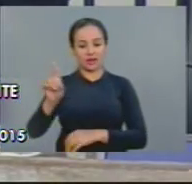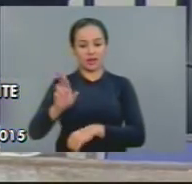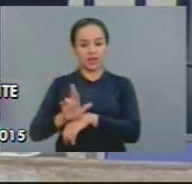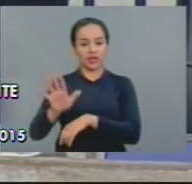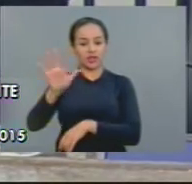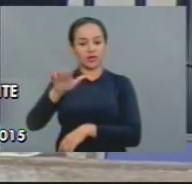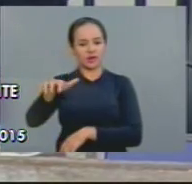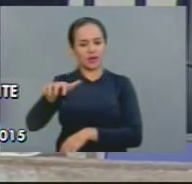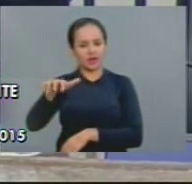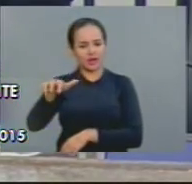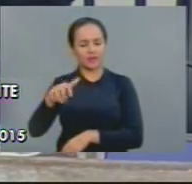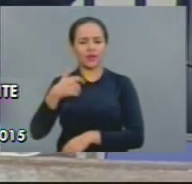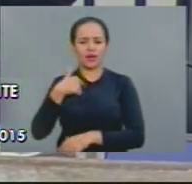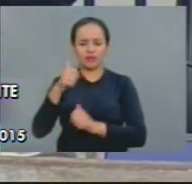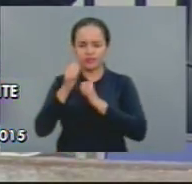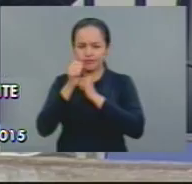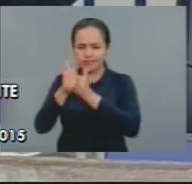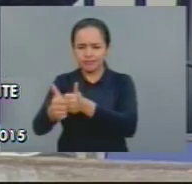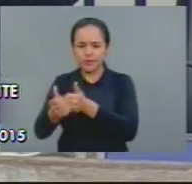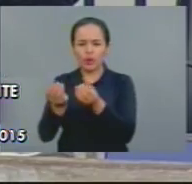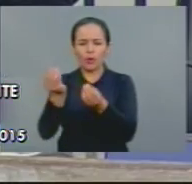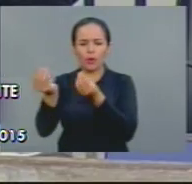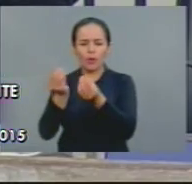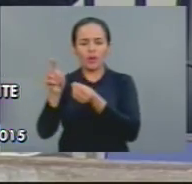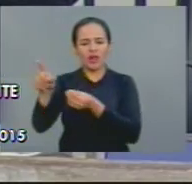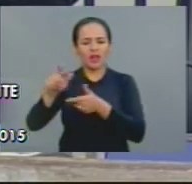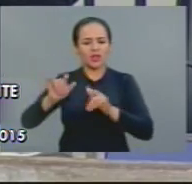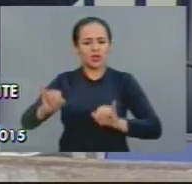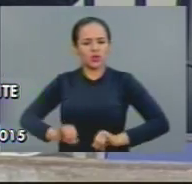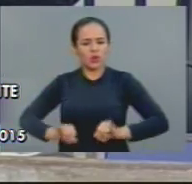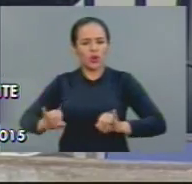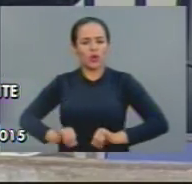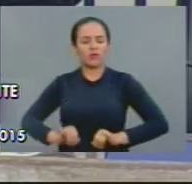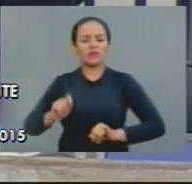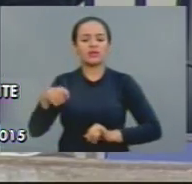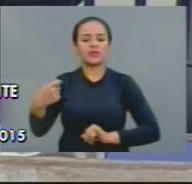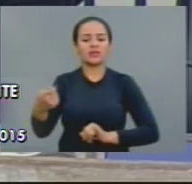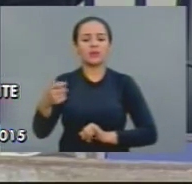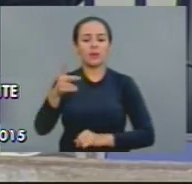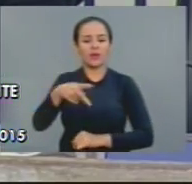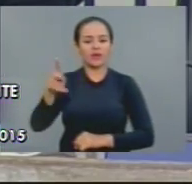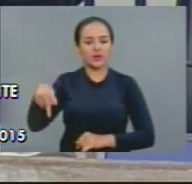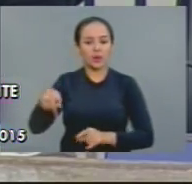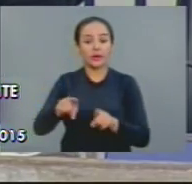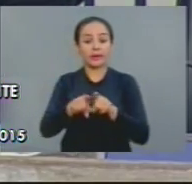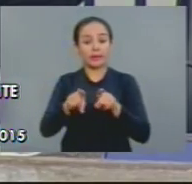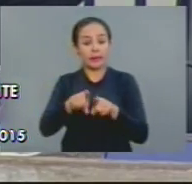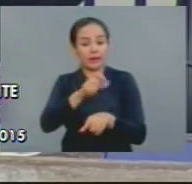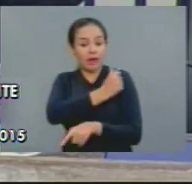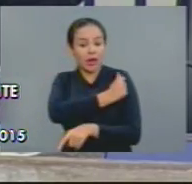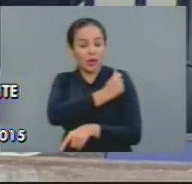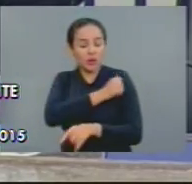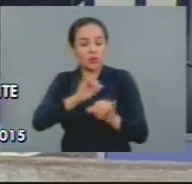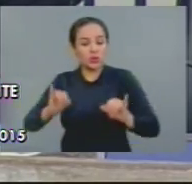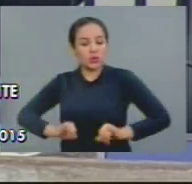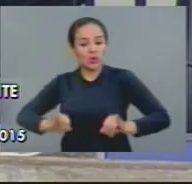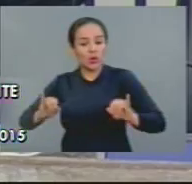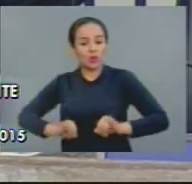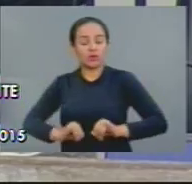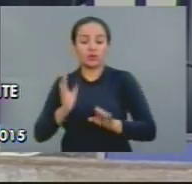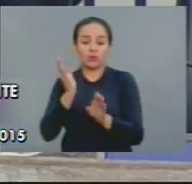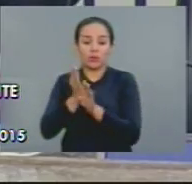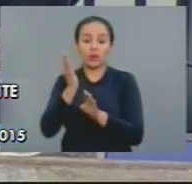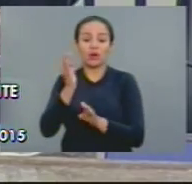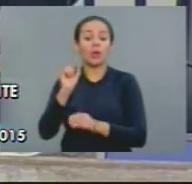venho acompanhando o sofrimento que passam os professores, os alunos também, com essa questão